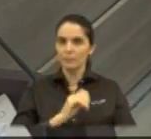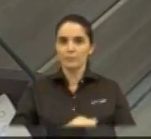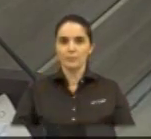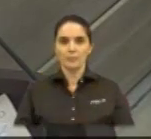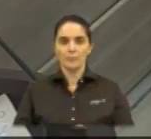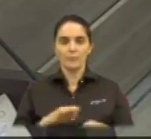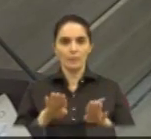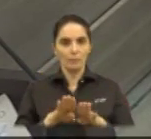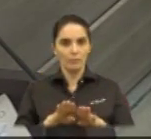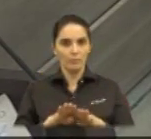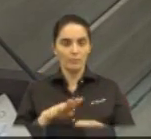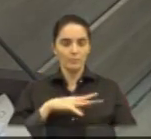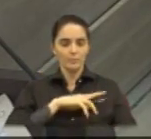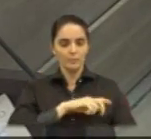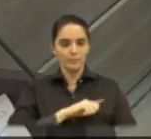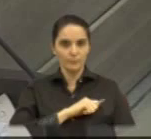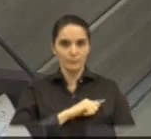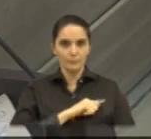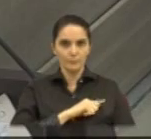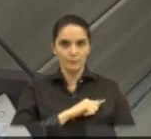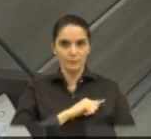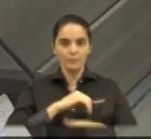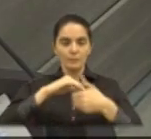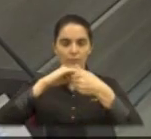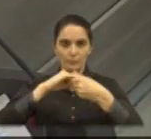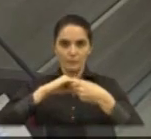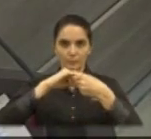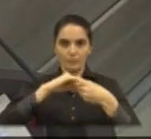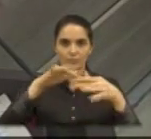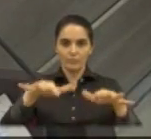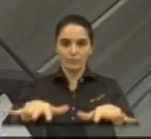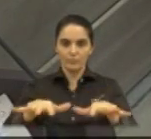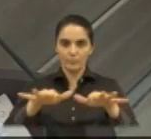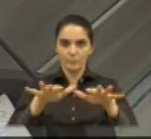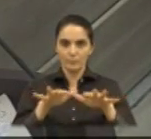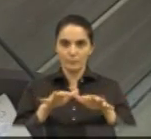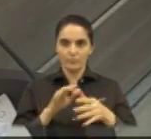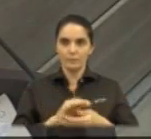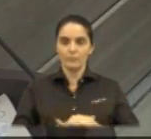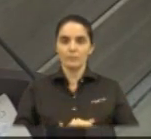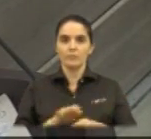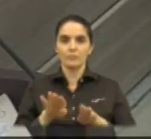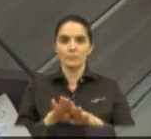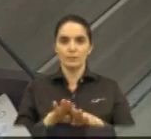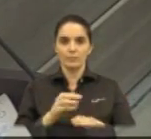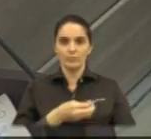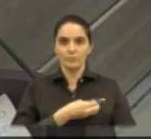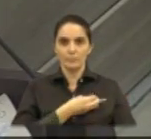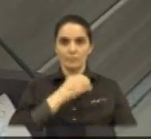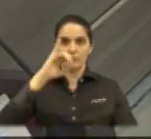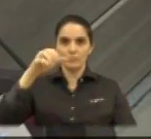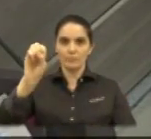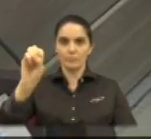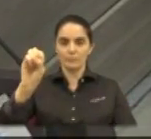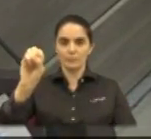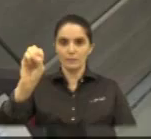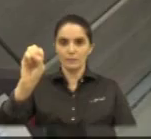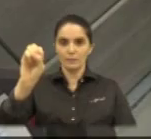gostaria de cumprimentar todo o público presente, na presença do meu amigo e irmão José Benedito de